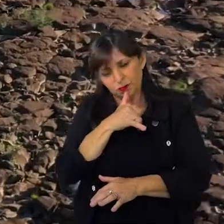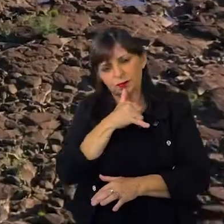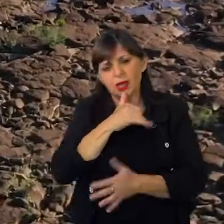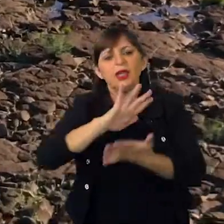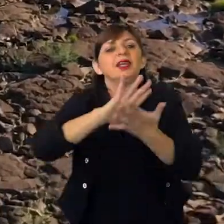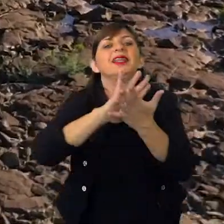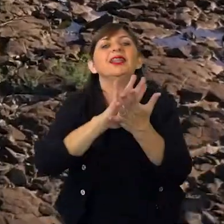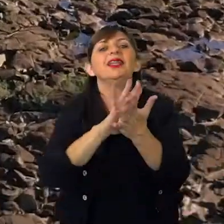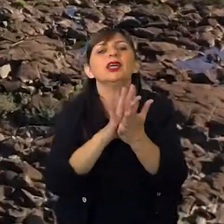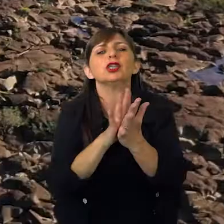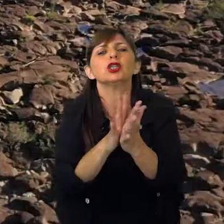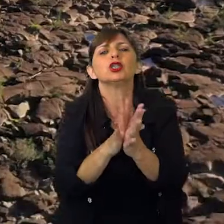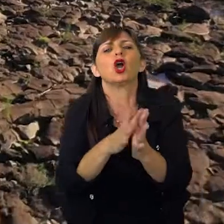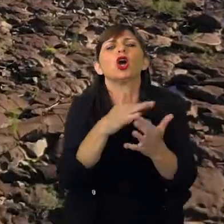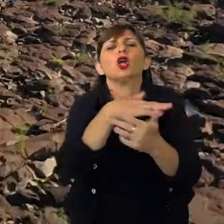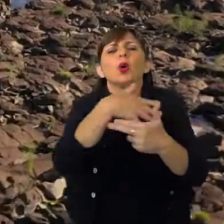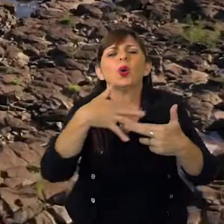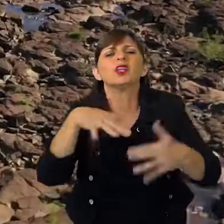afoga meus